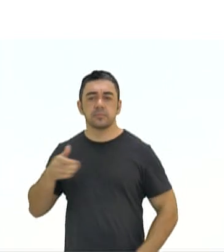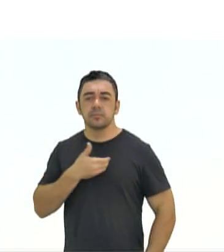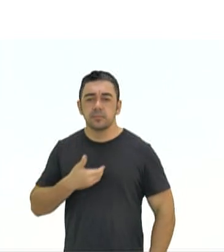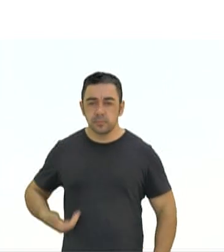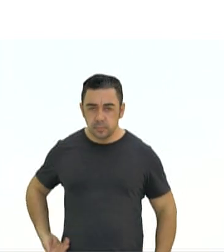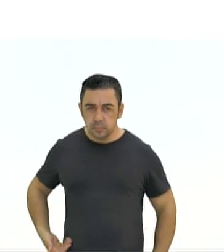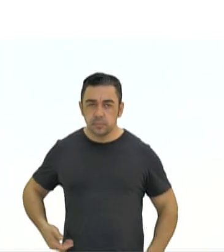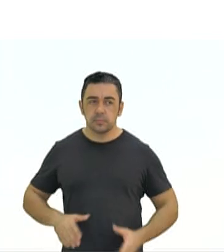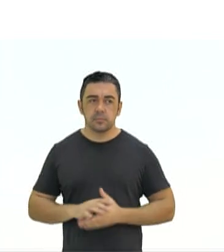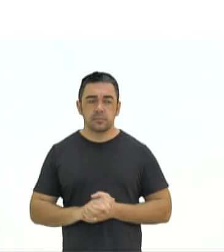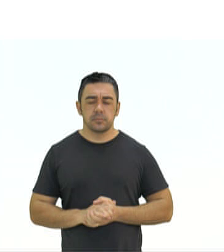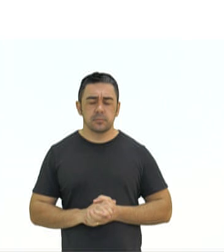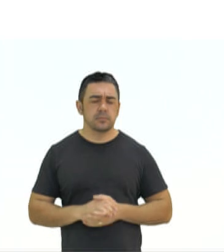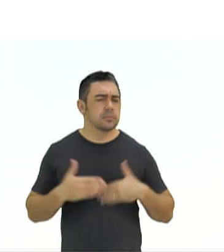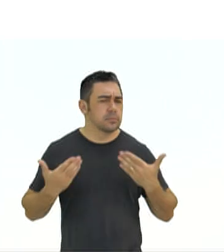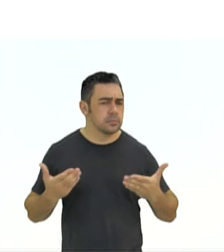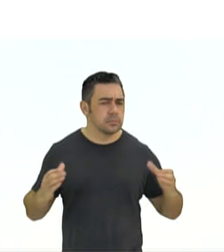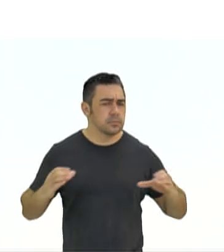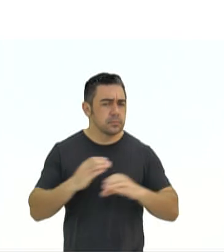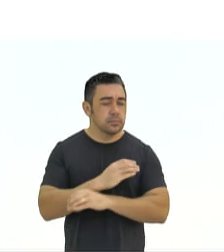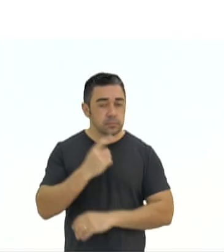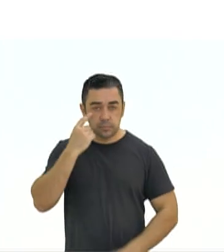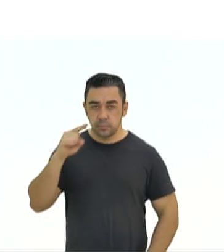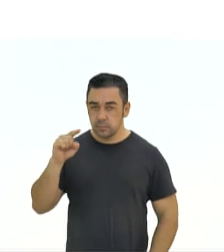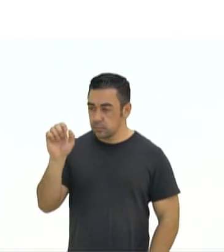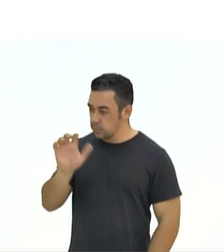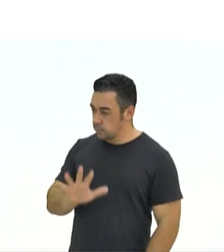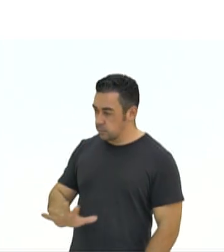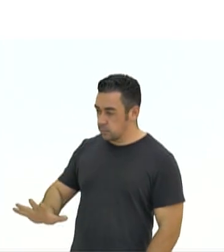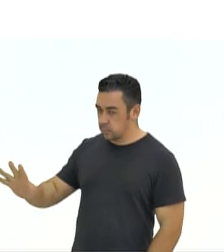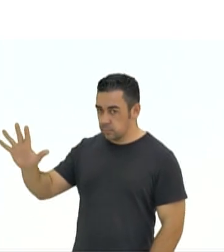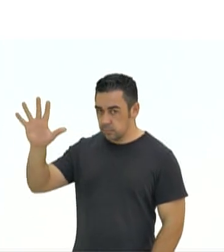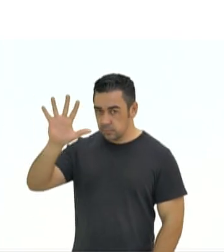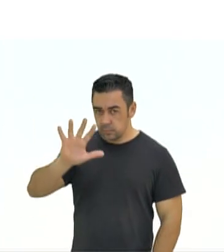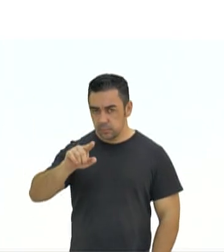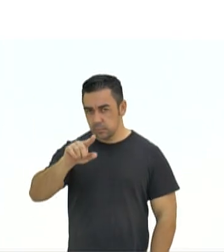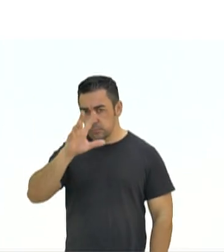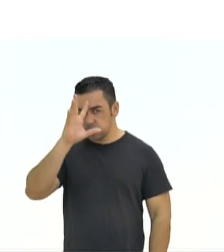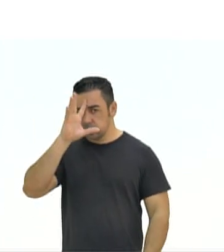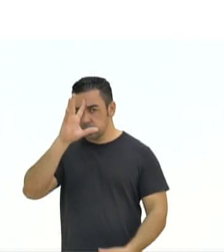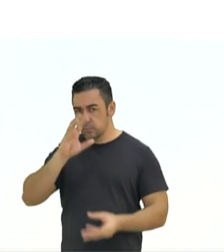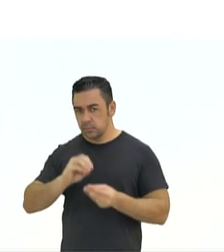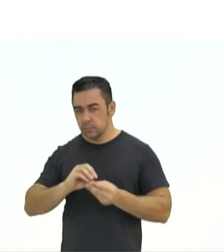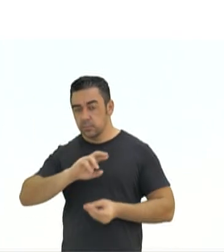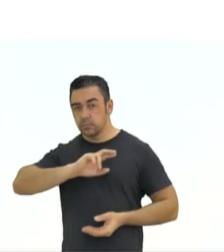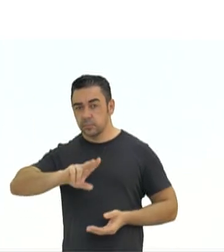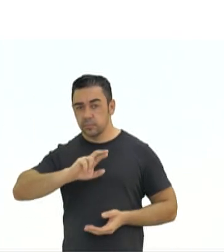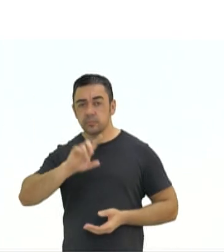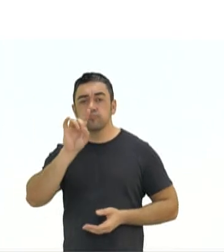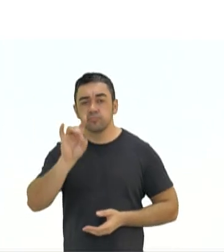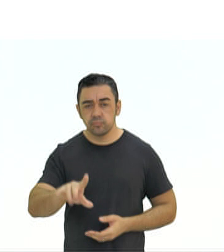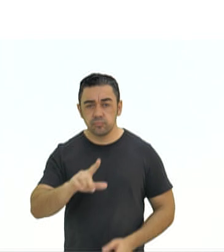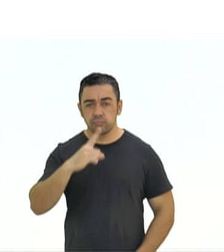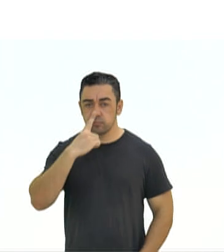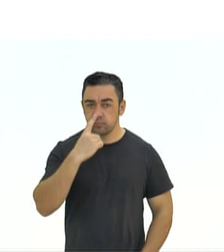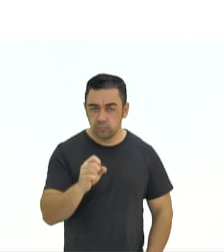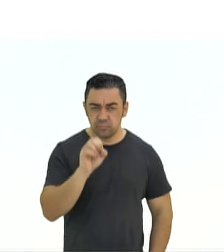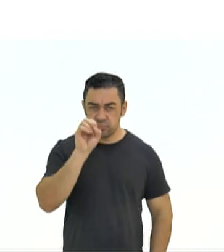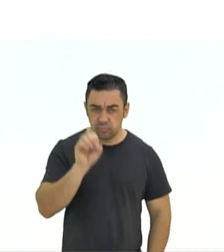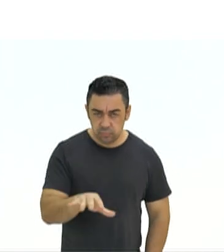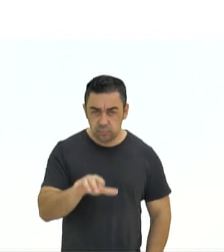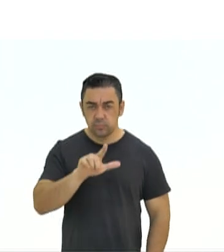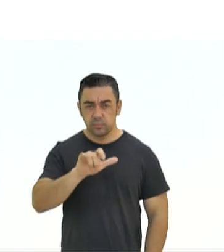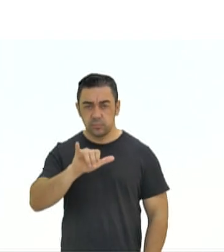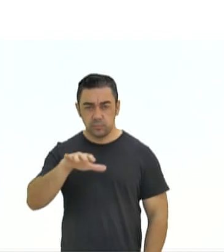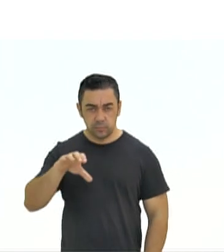deve chegar à conclusão? Que olhar a imagem, vamos voltar à imagem, você entende que não é só a questão do lixo que deve ser envolvida aqui.